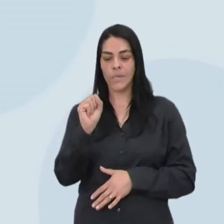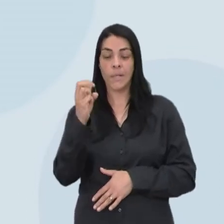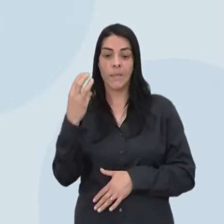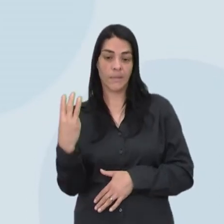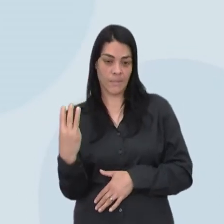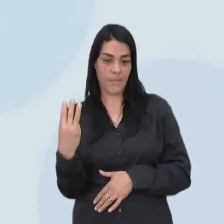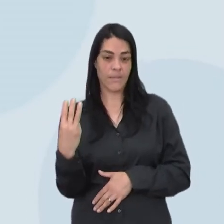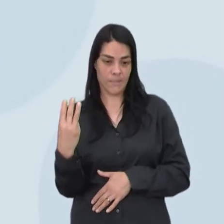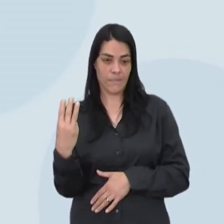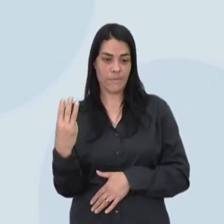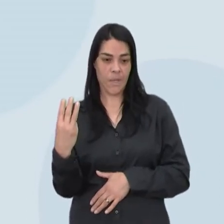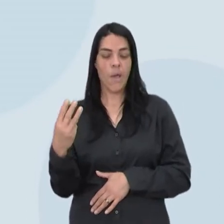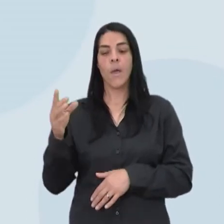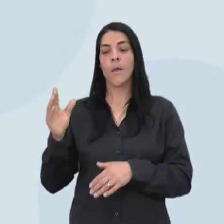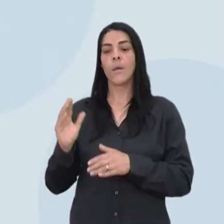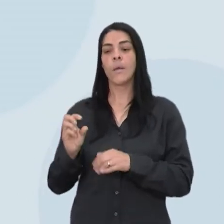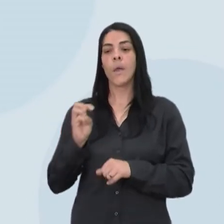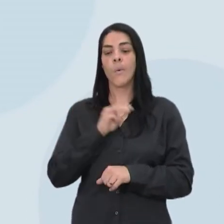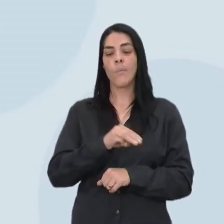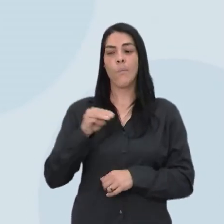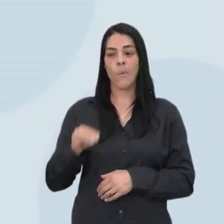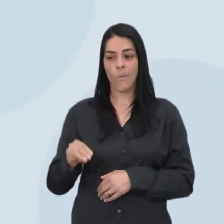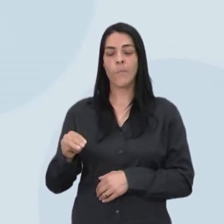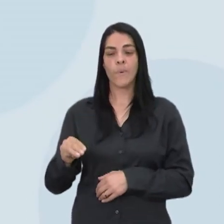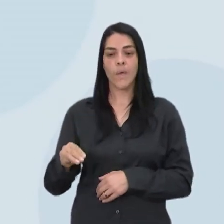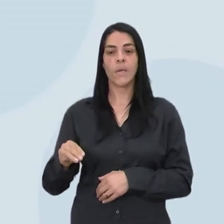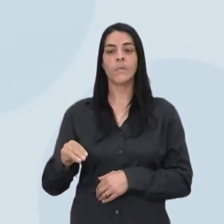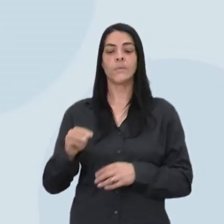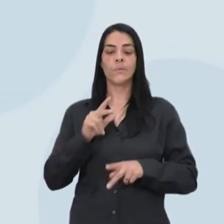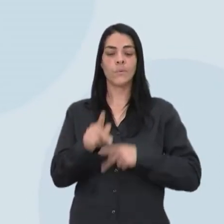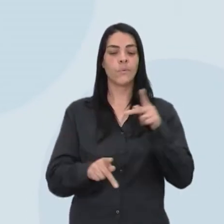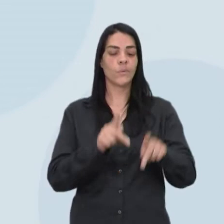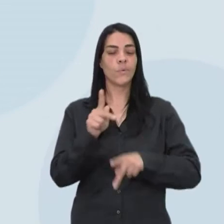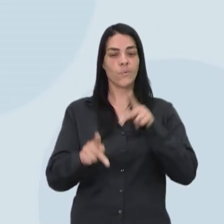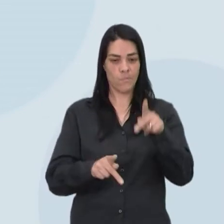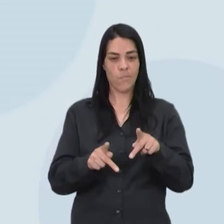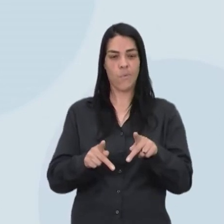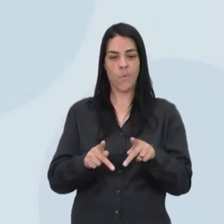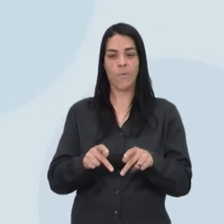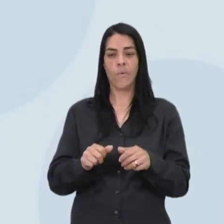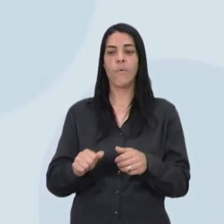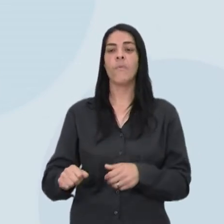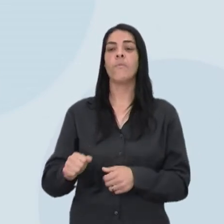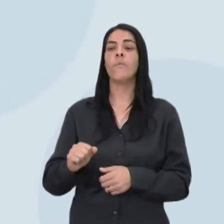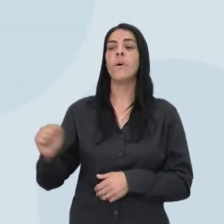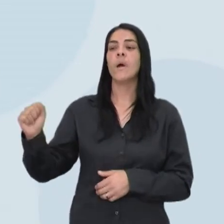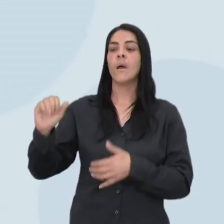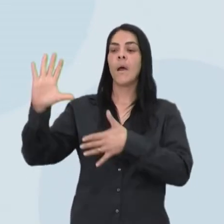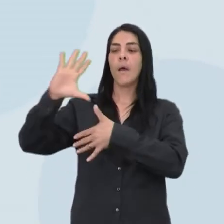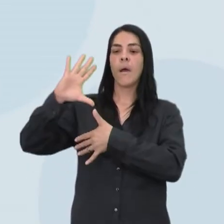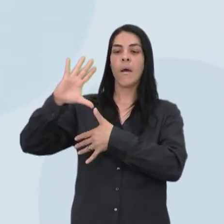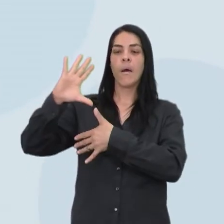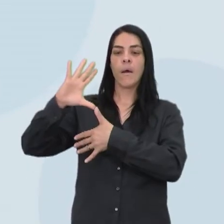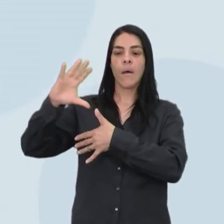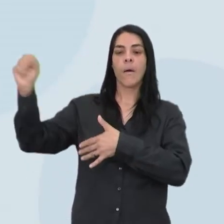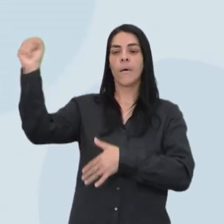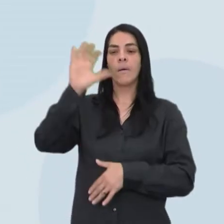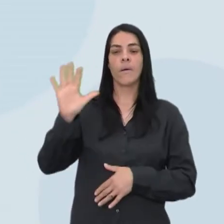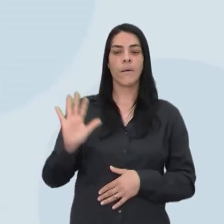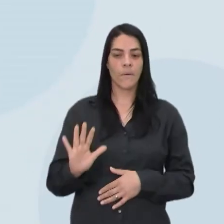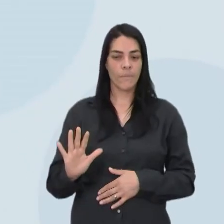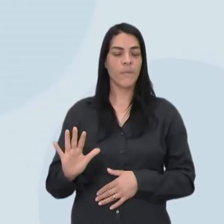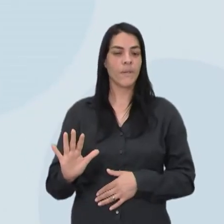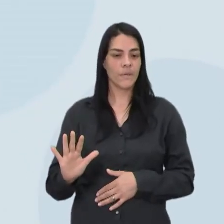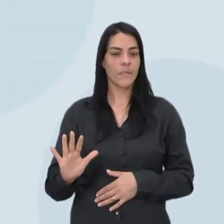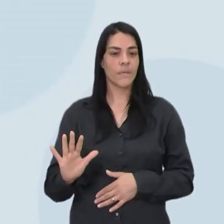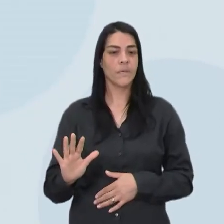1783, que é o momento que os americanos, os norte-americanos, os estadunidenses, como hoje em dia é mais comumente